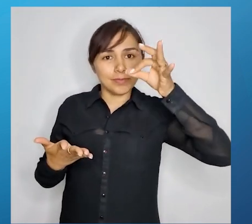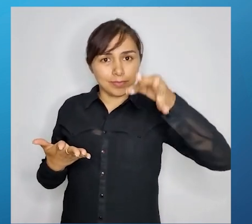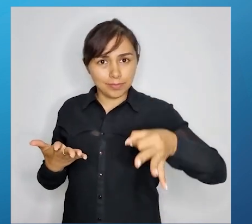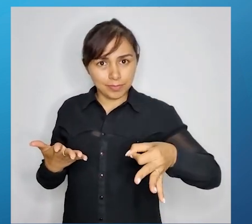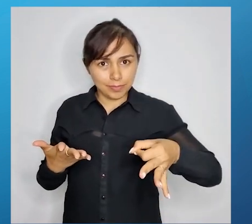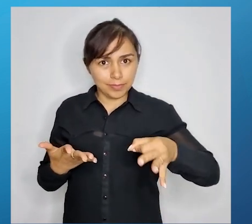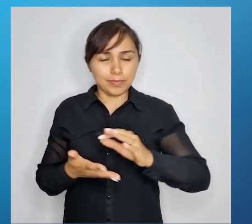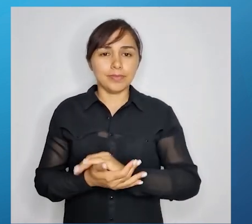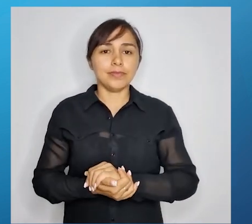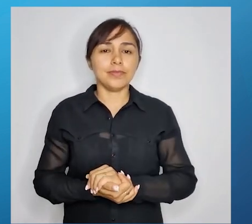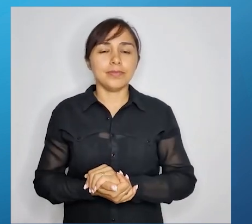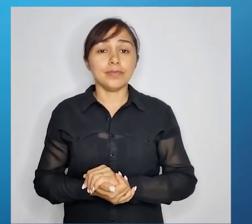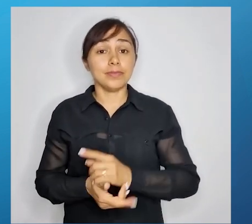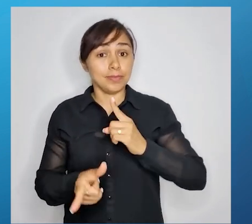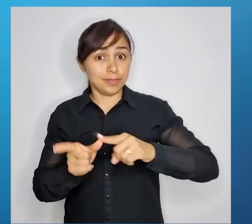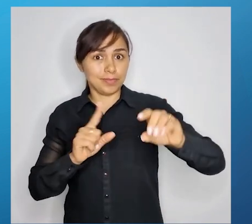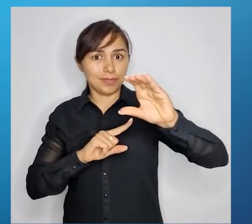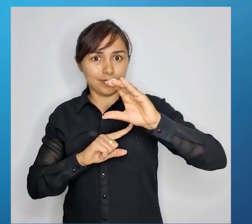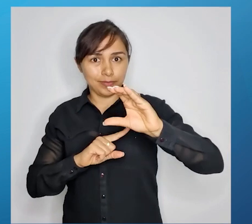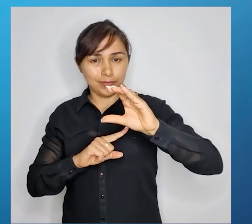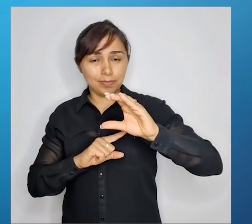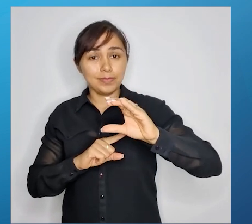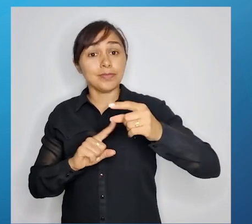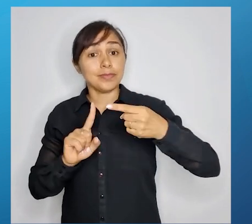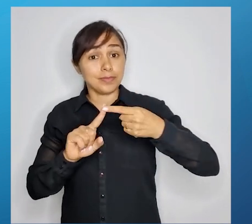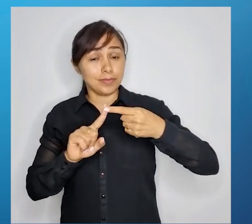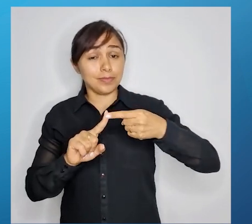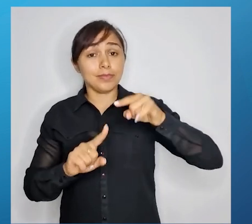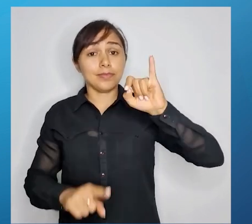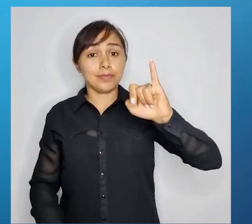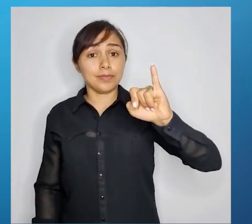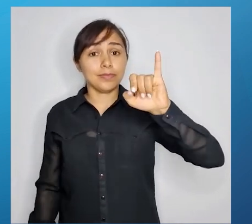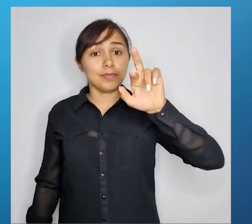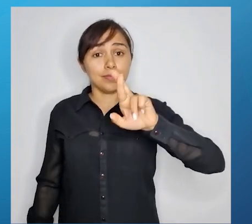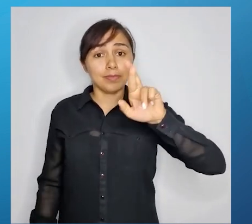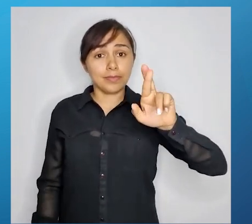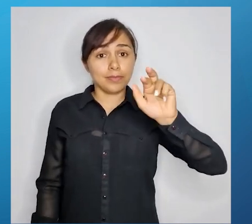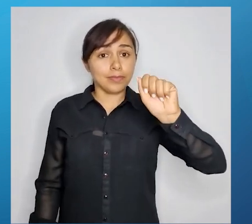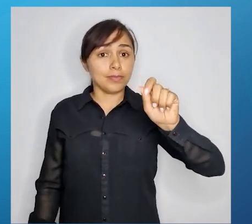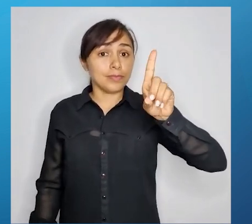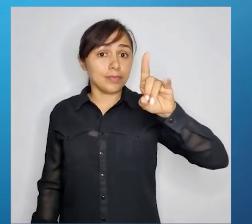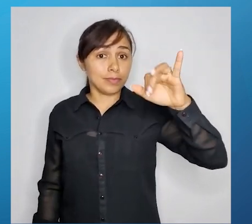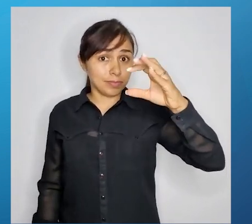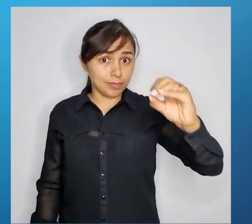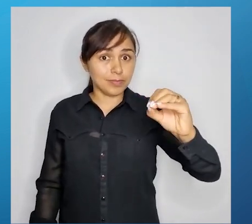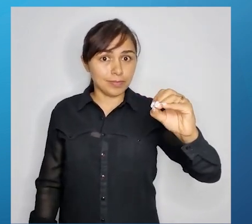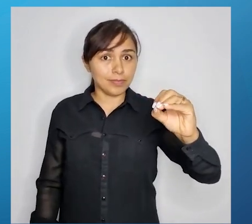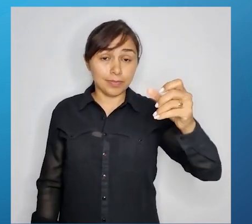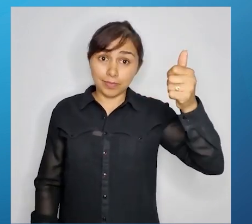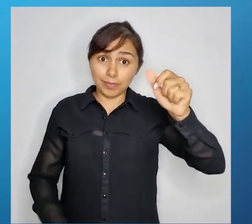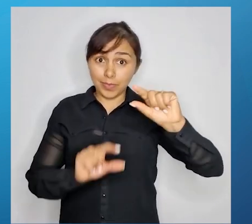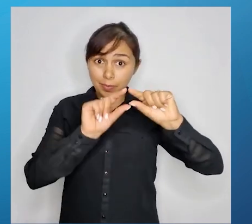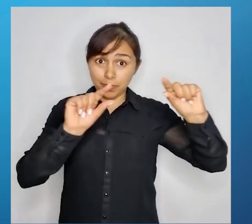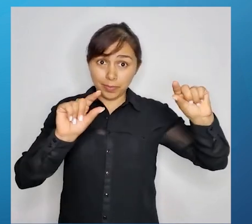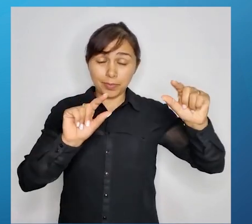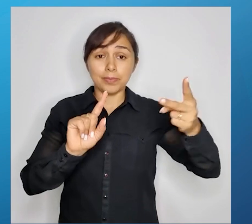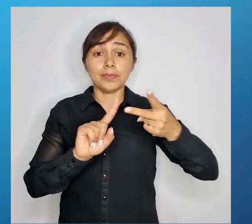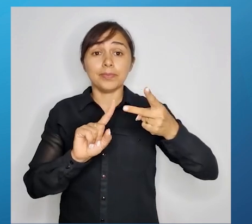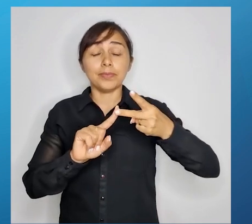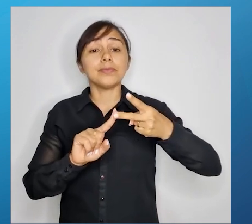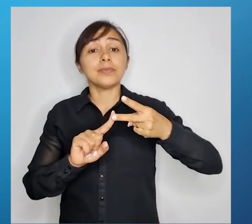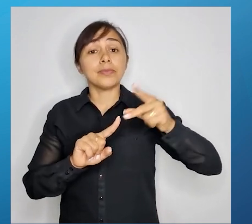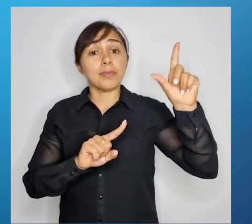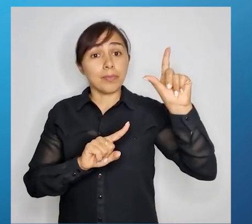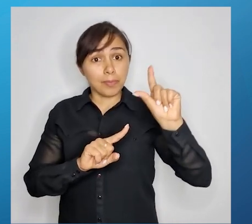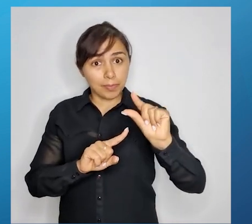correta? Letra C, radiação, na primeira lacuna, menos na segunda e terceira,